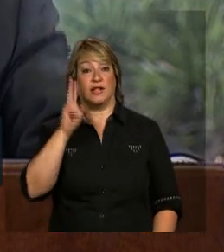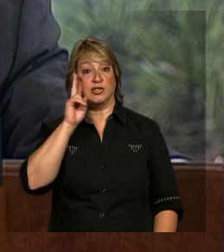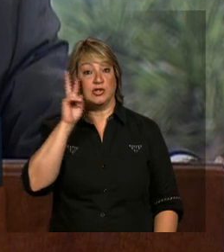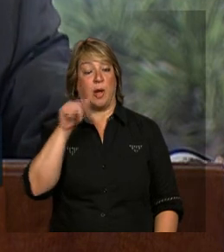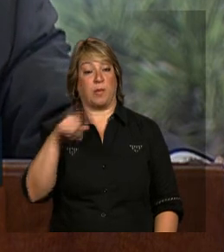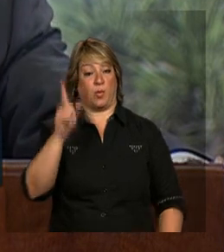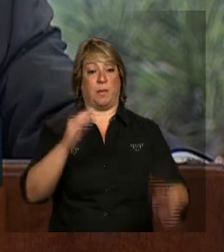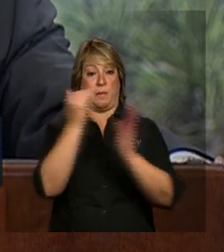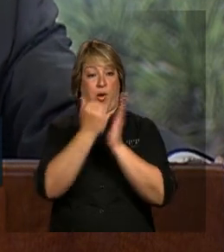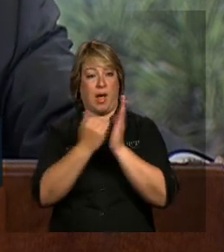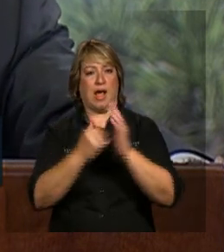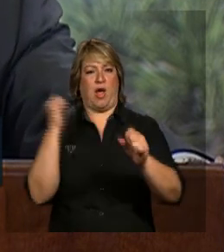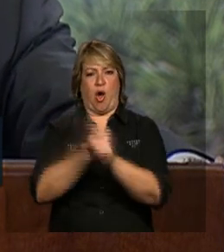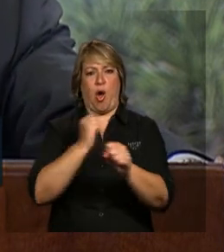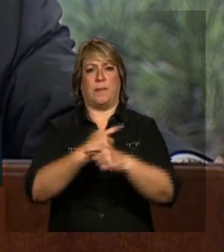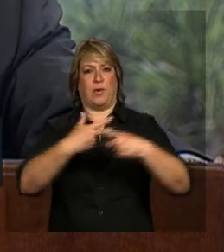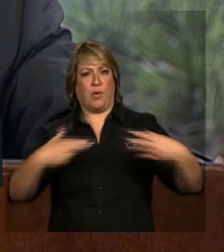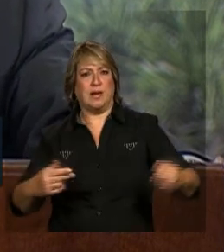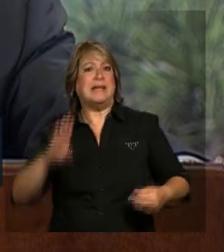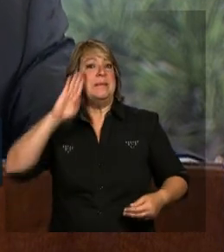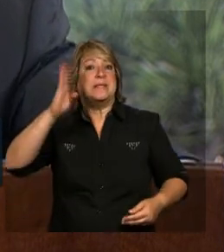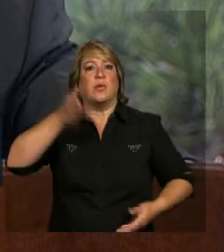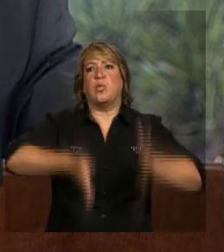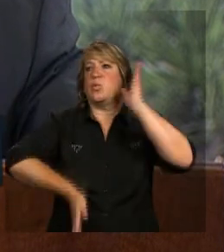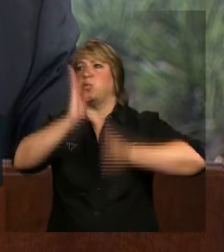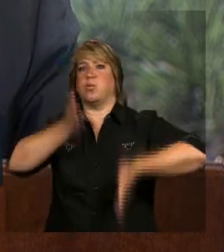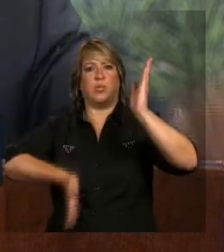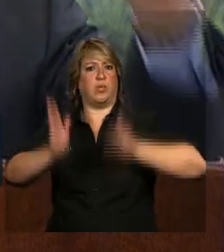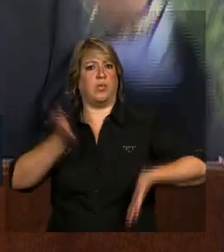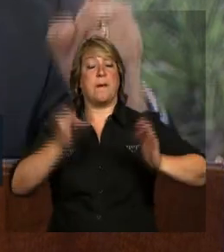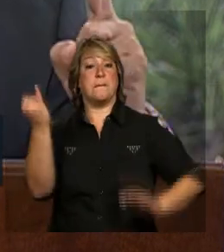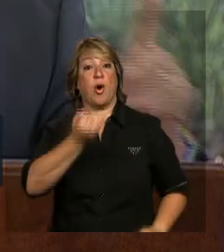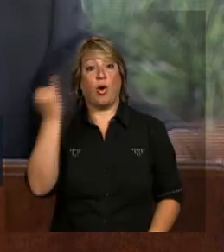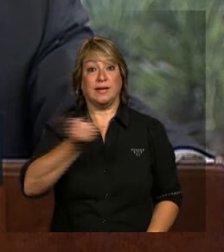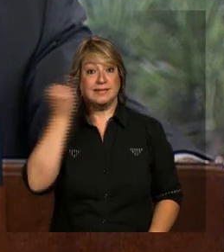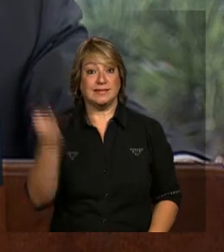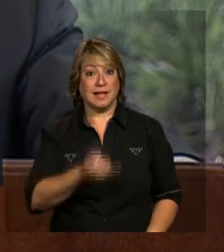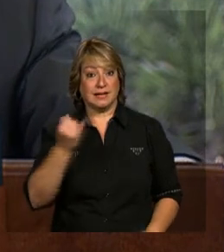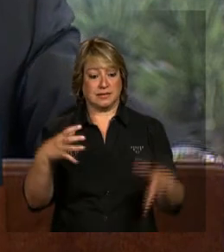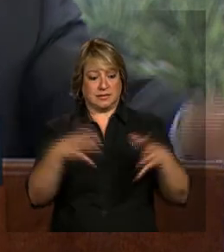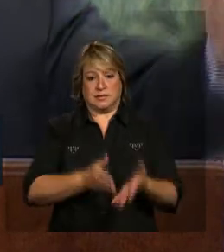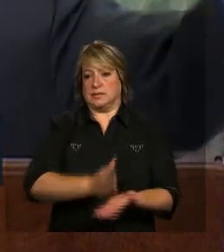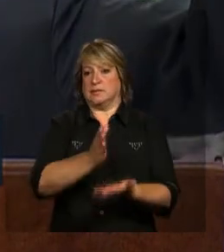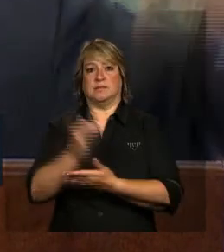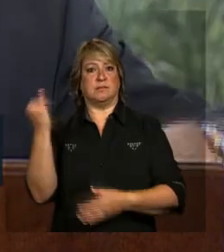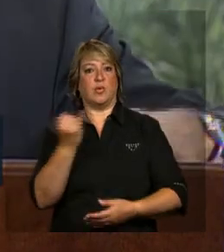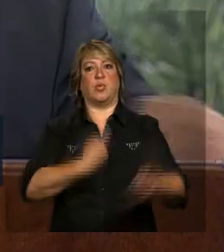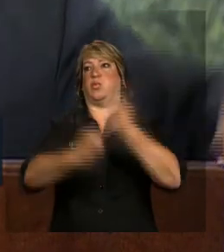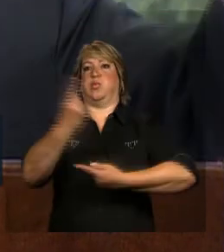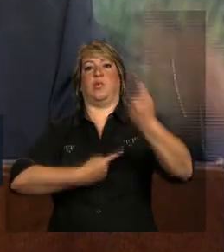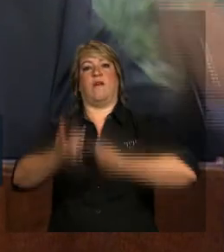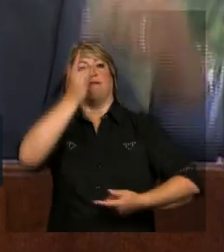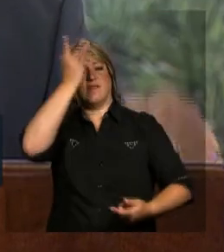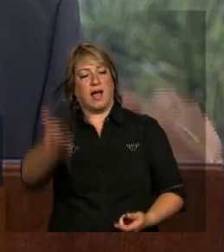de concessões que envolve grandes corredores que tem importância individualizada em si e são corredores que se